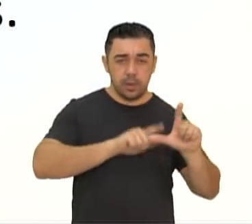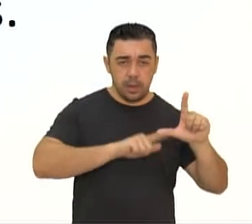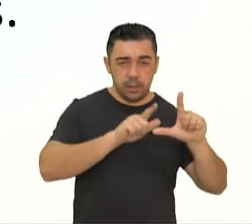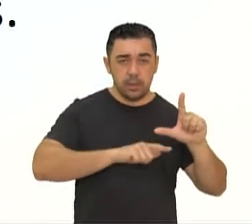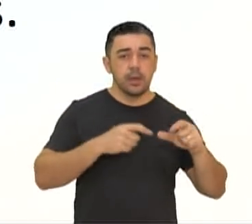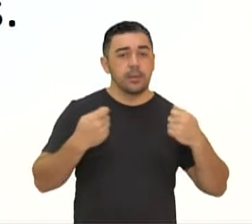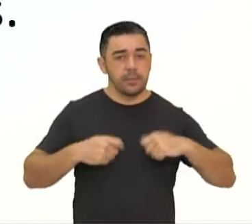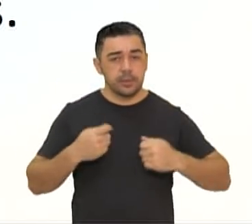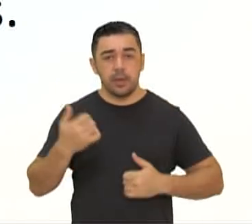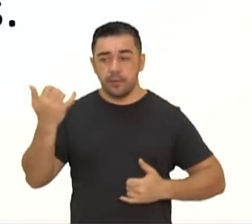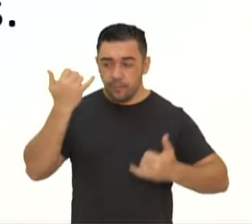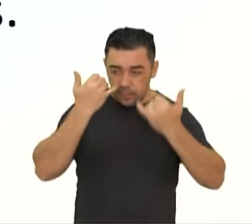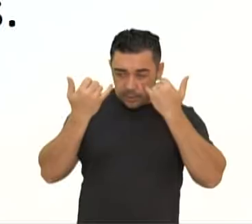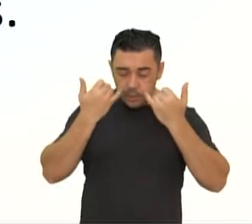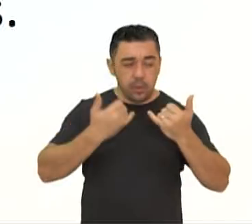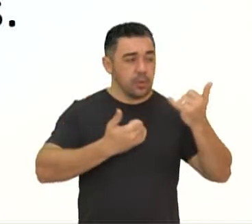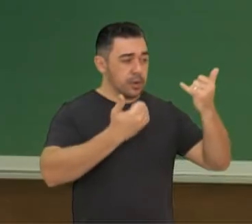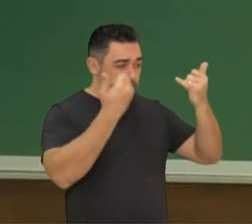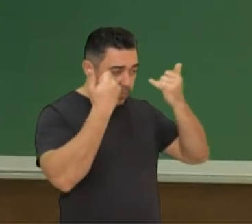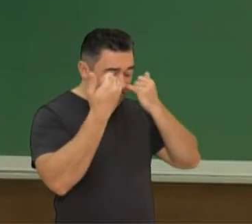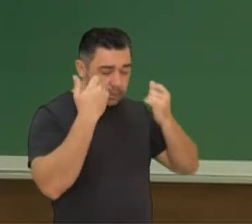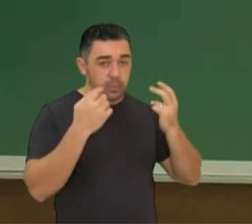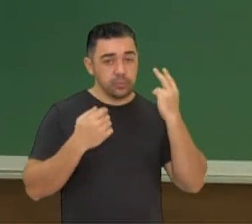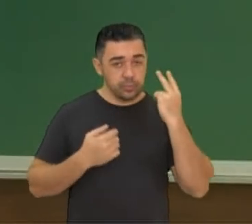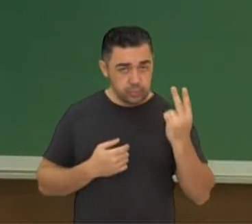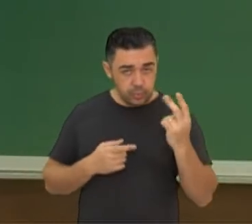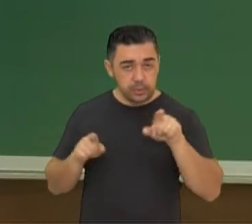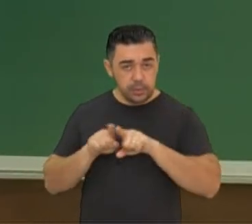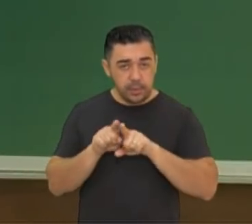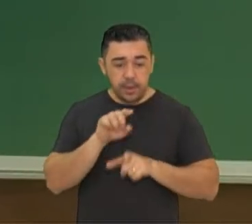para que você ache um valor para cada incógnita. Certo?